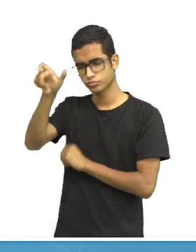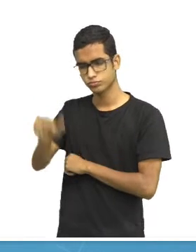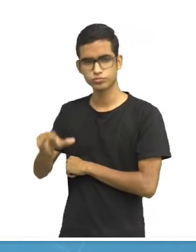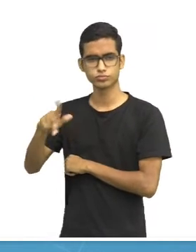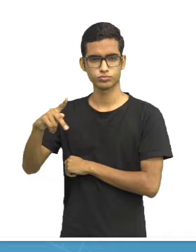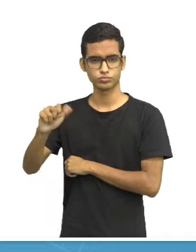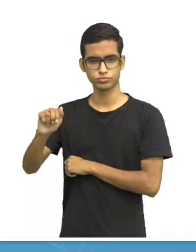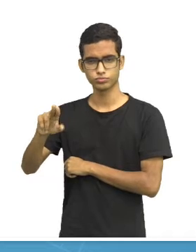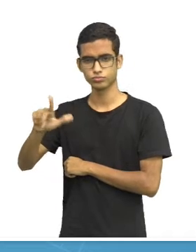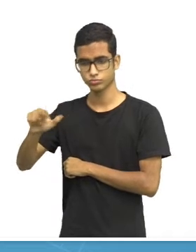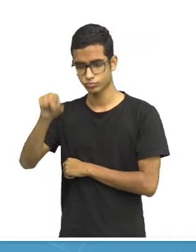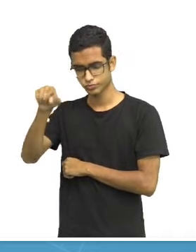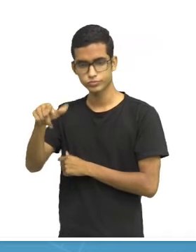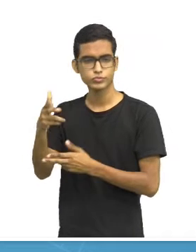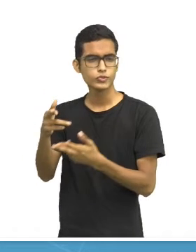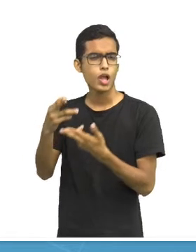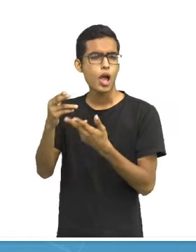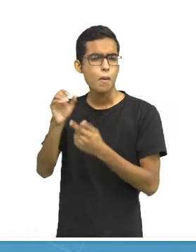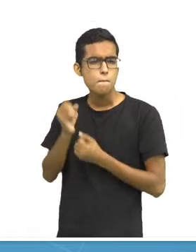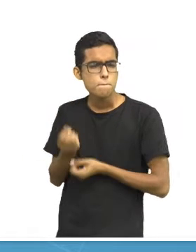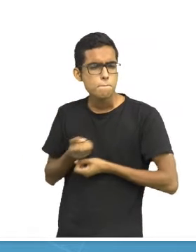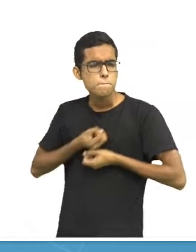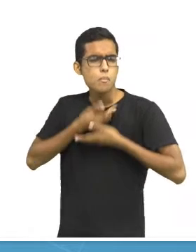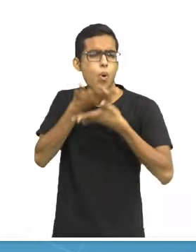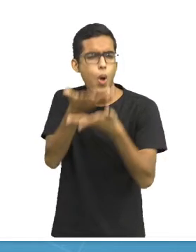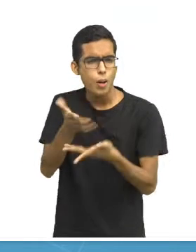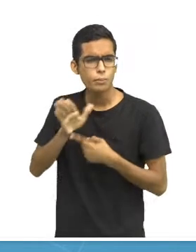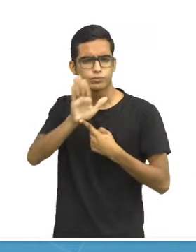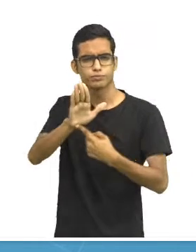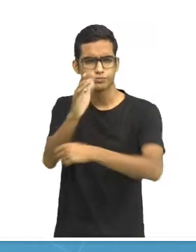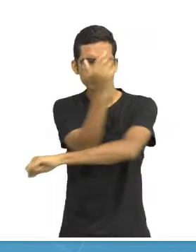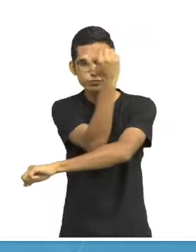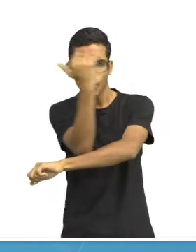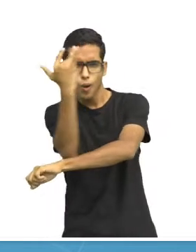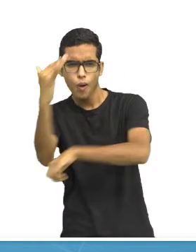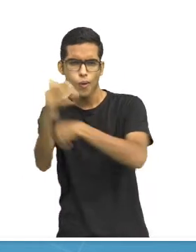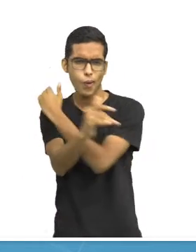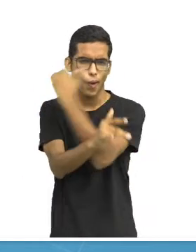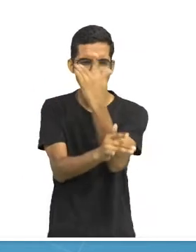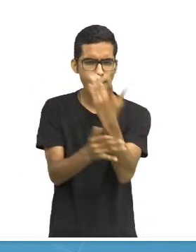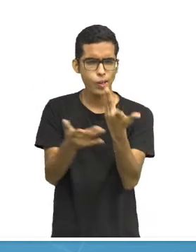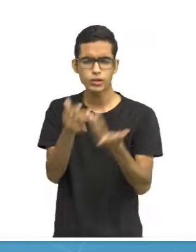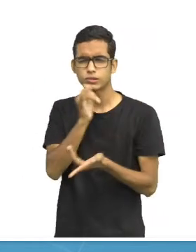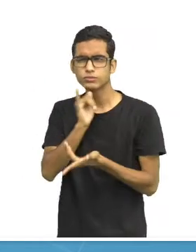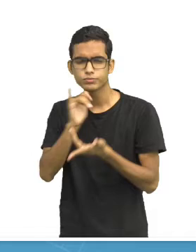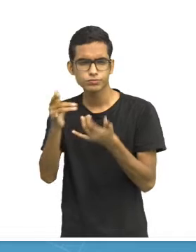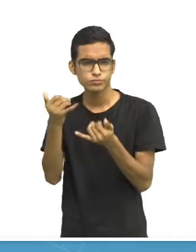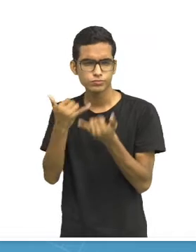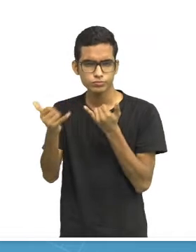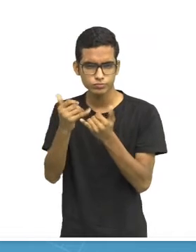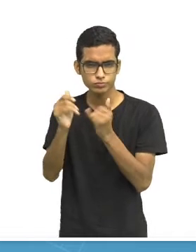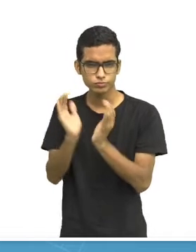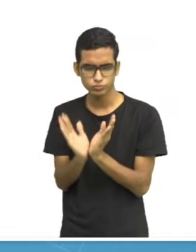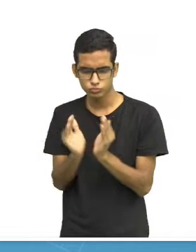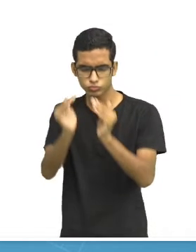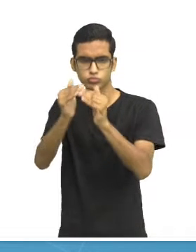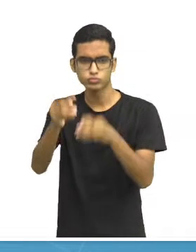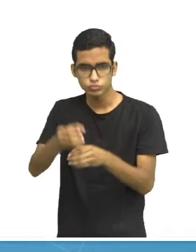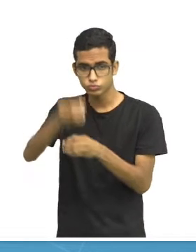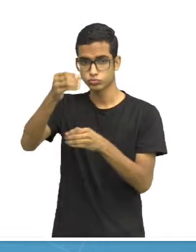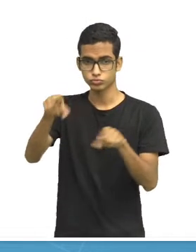as formas da natureza como se fossem cones, esferas e cilindros. De acordo com o texto acima, com